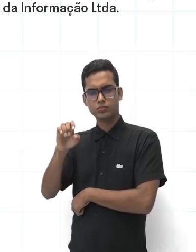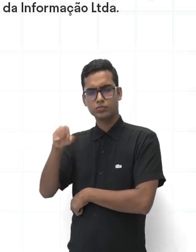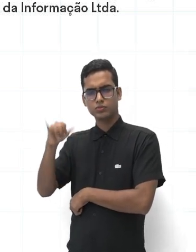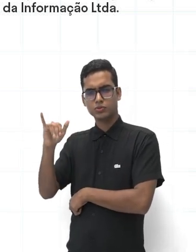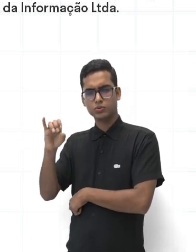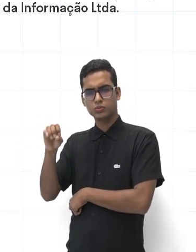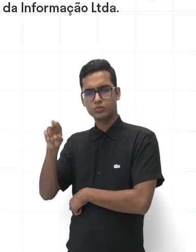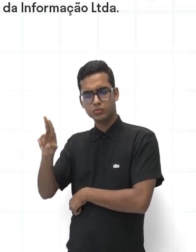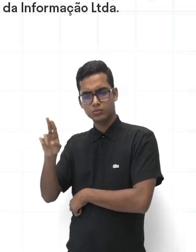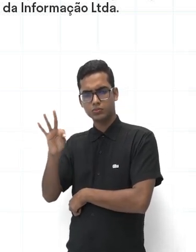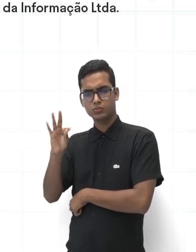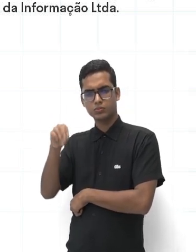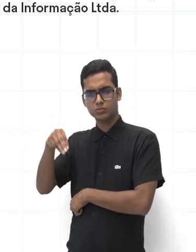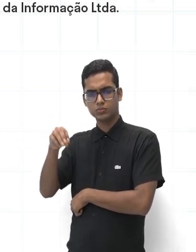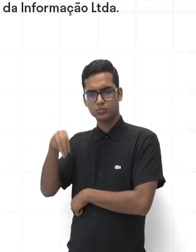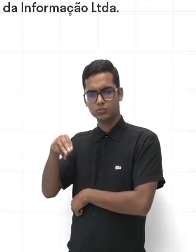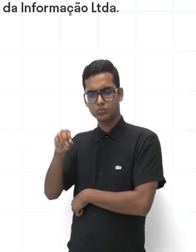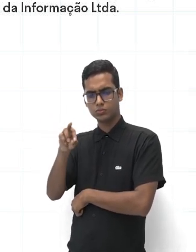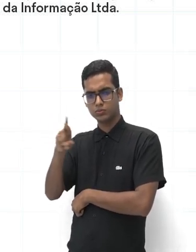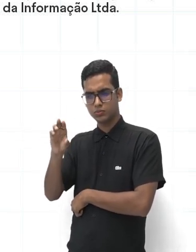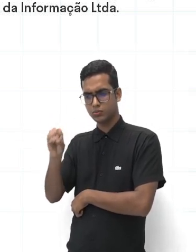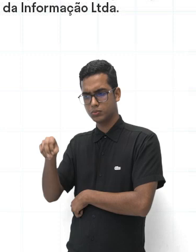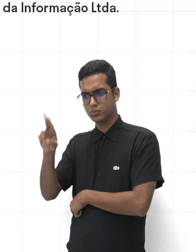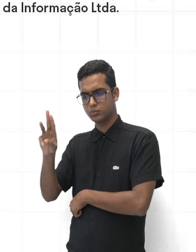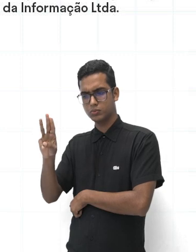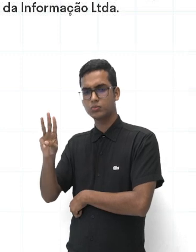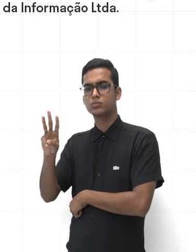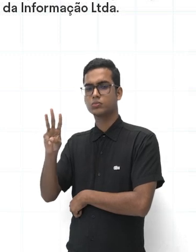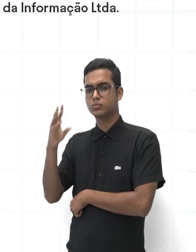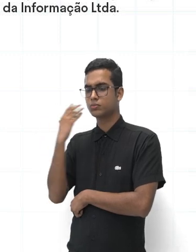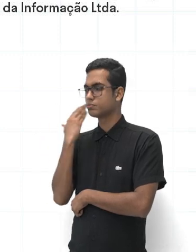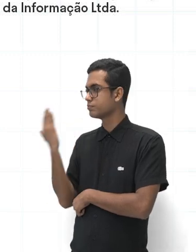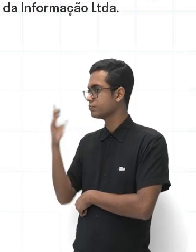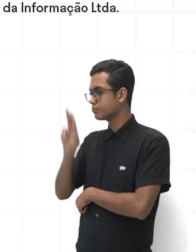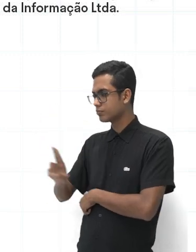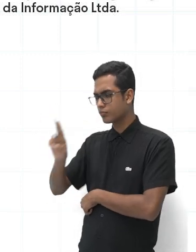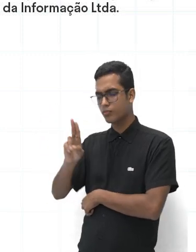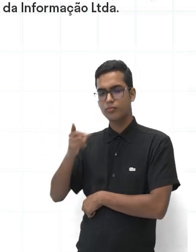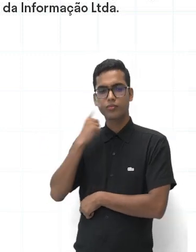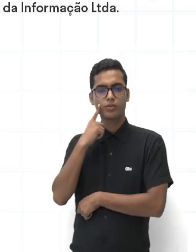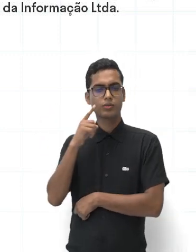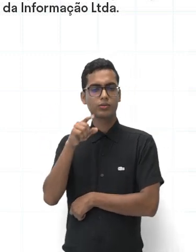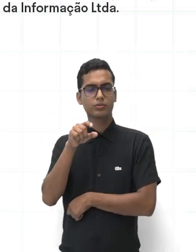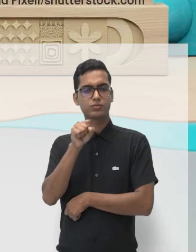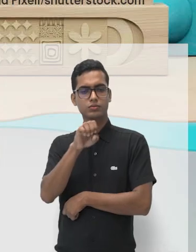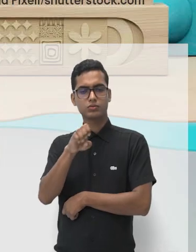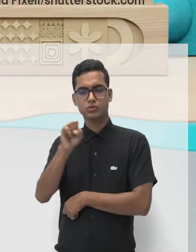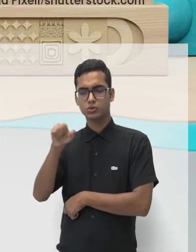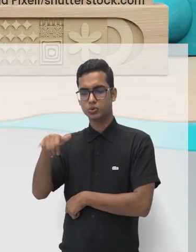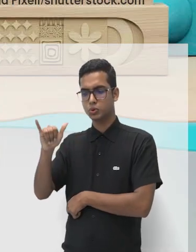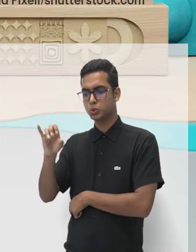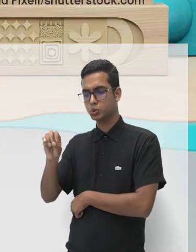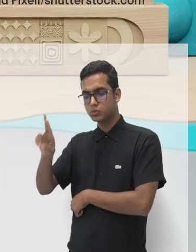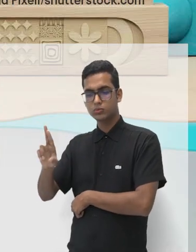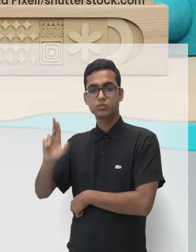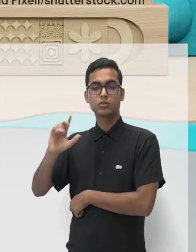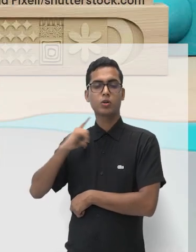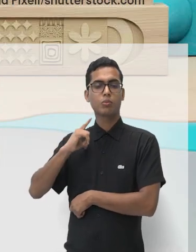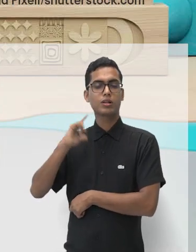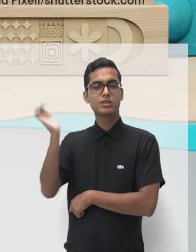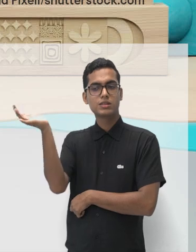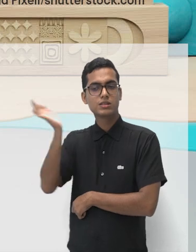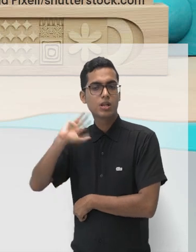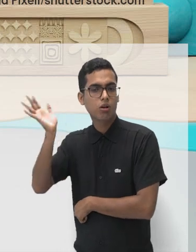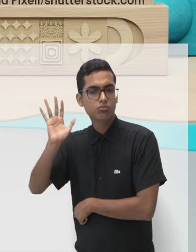gosto bastante de usar. Eu sempre uso see ya para me despedir das pessoas em inglês, certo? Viram aí